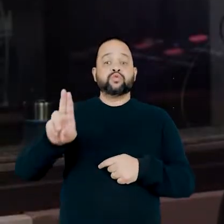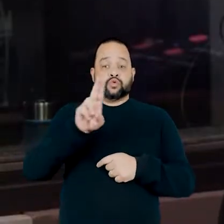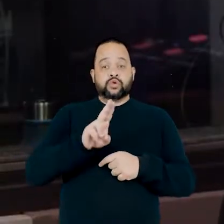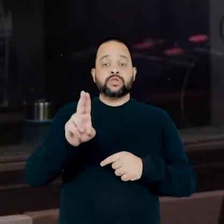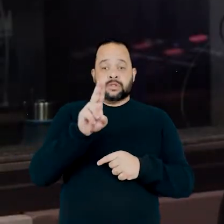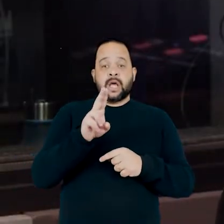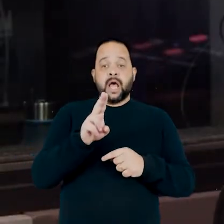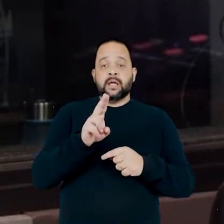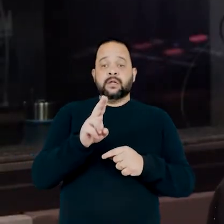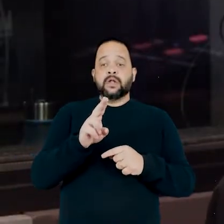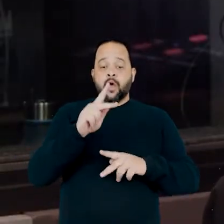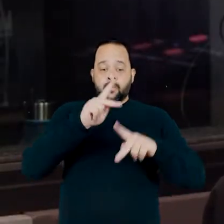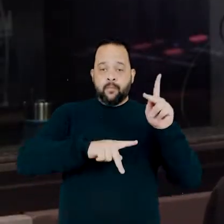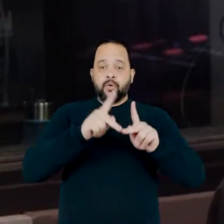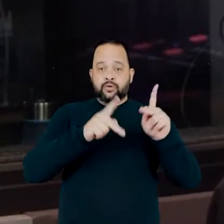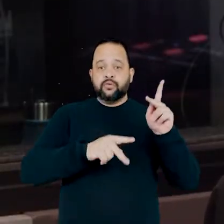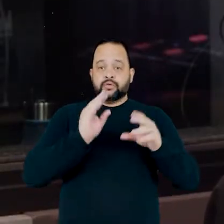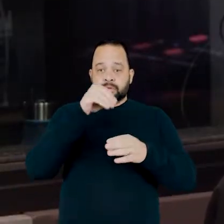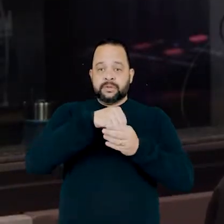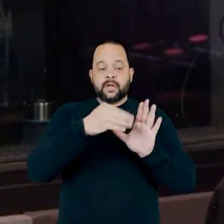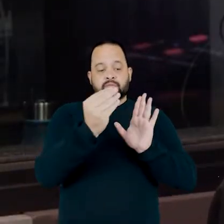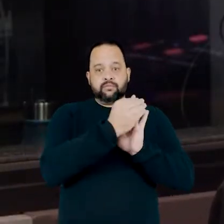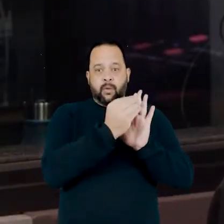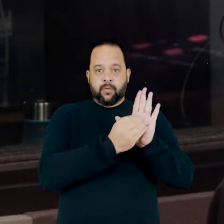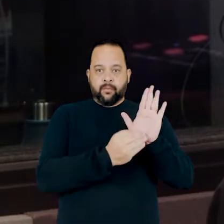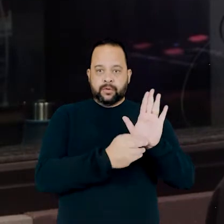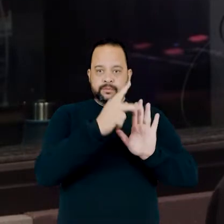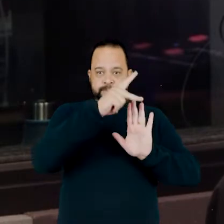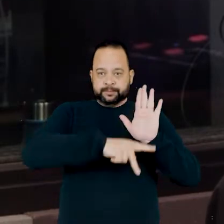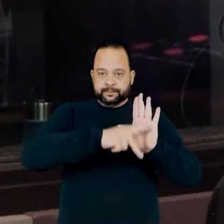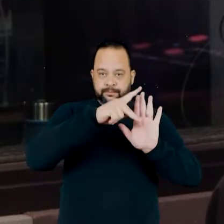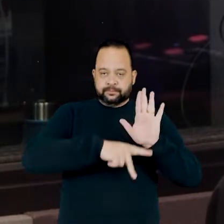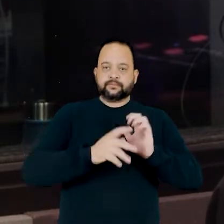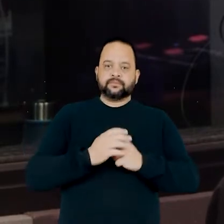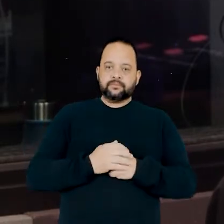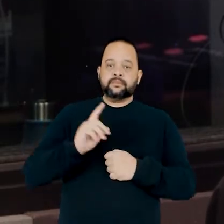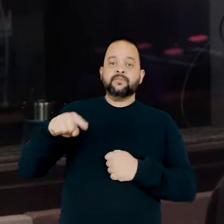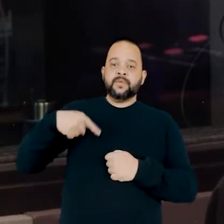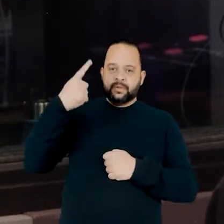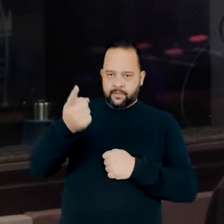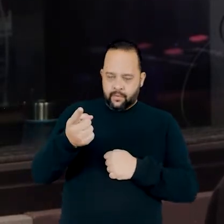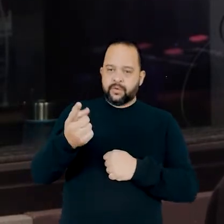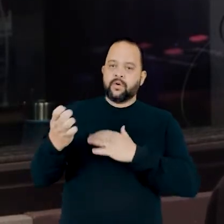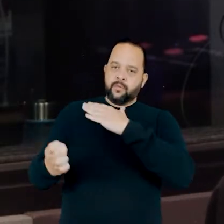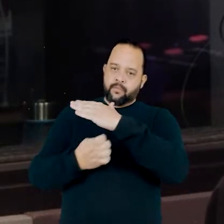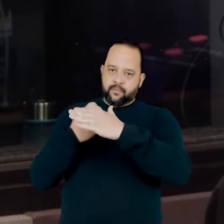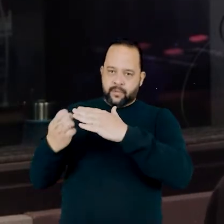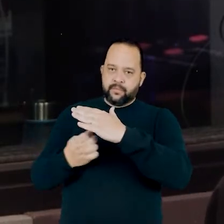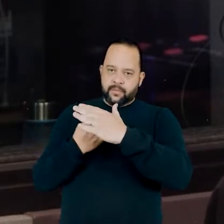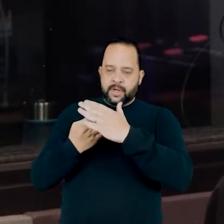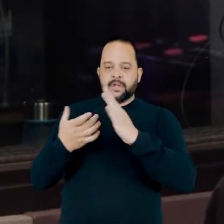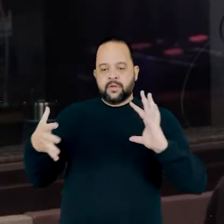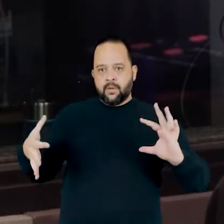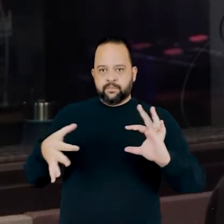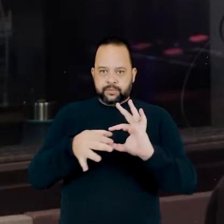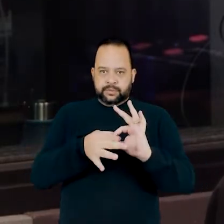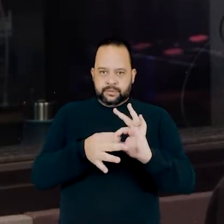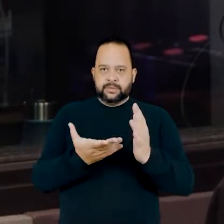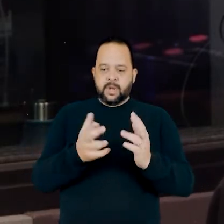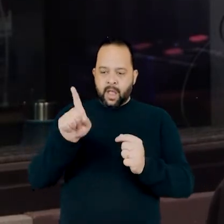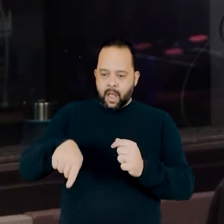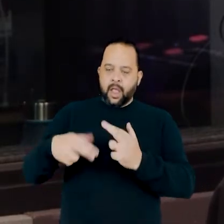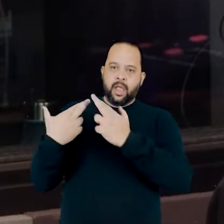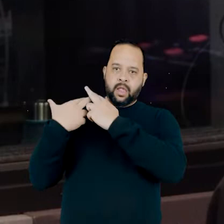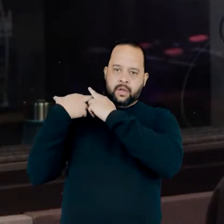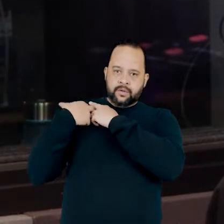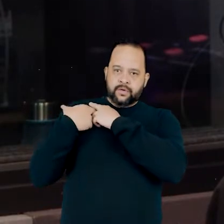Agora, todo resto fica a cargo do integrador, né? Que é um parceiro, uma categoria que chama integrador. Sim. Que ele é o